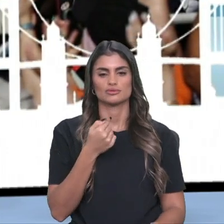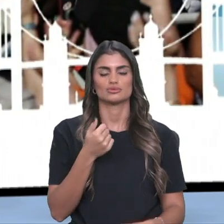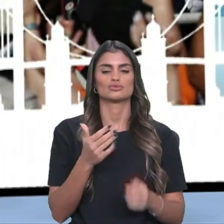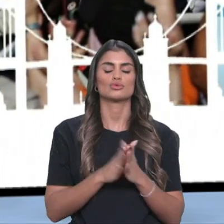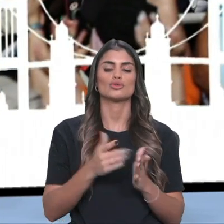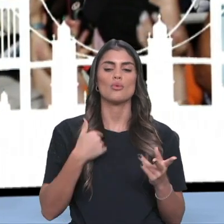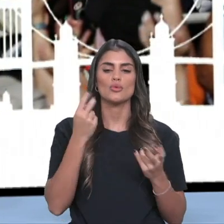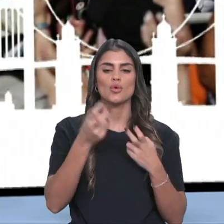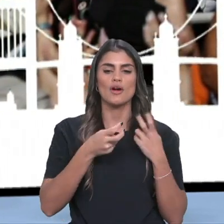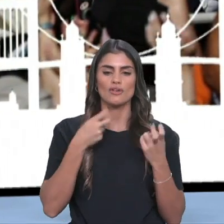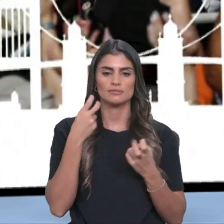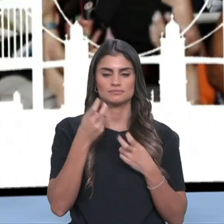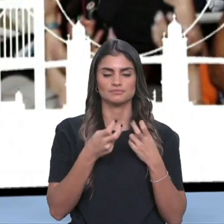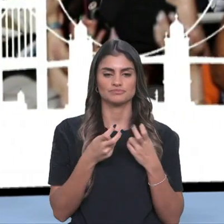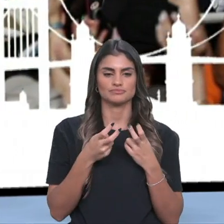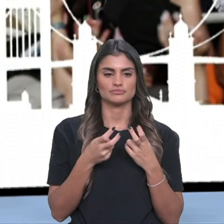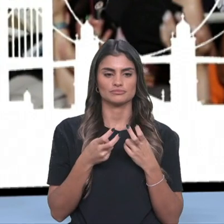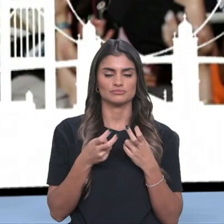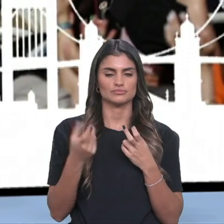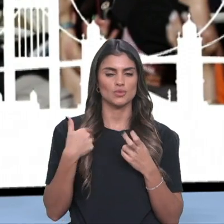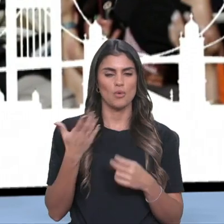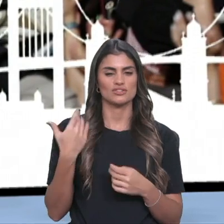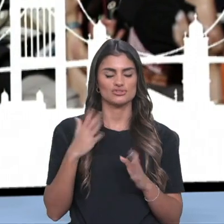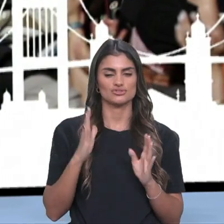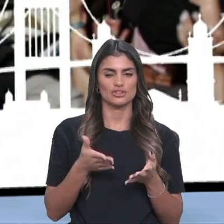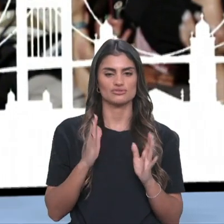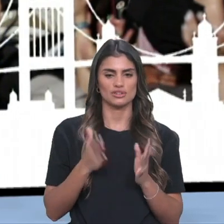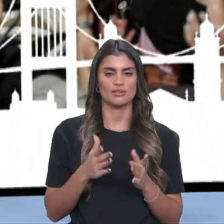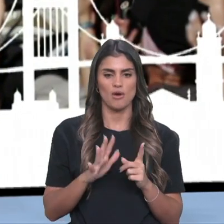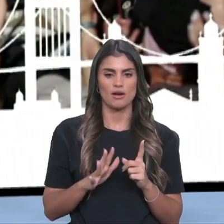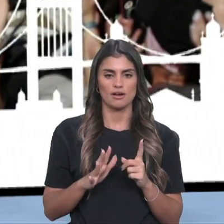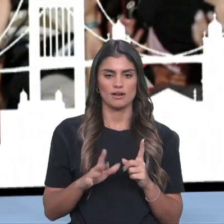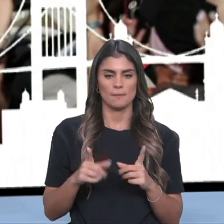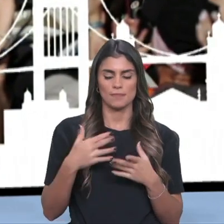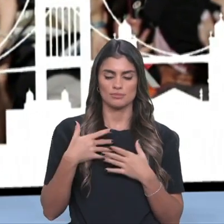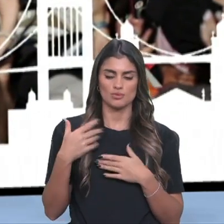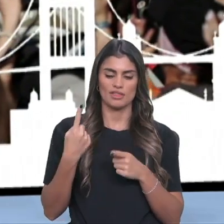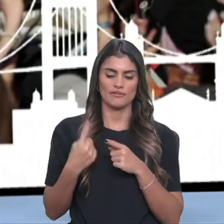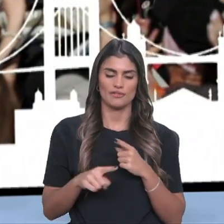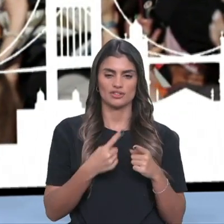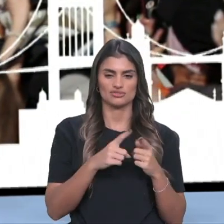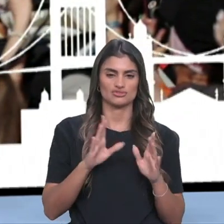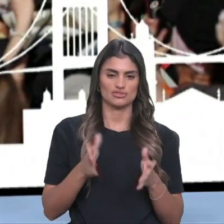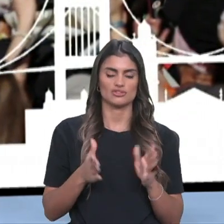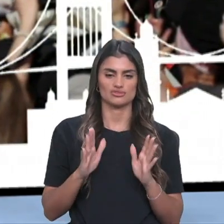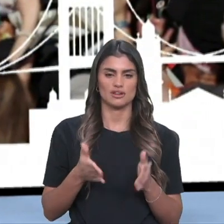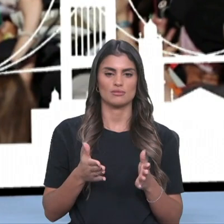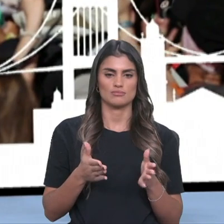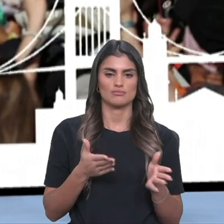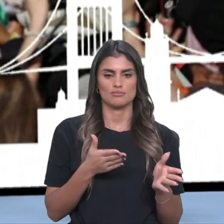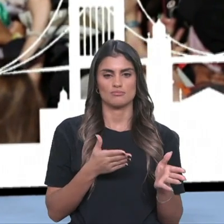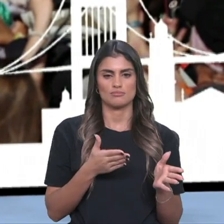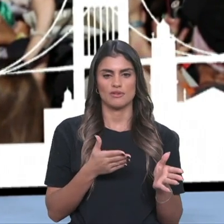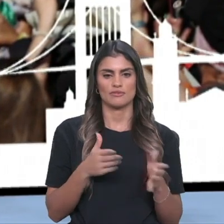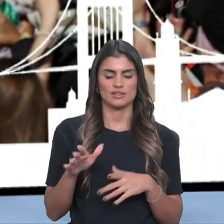procurava e mesmo eu já nessa fase eu já tinha frequentado ambientes de espiritualidades alternativas, ou seja, já tinha saído de uma fase mais